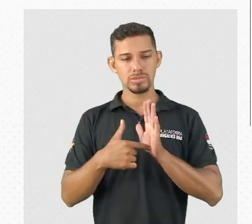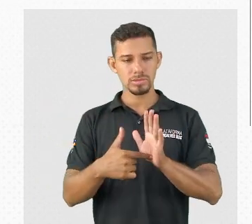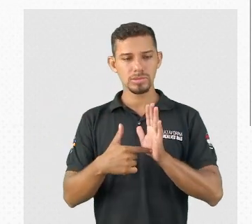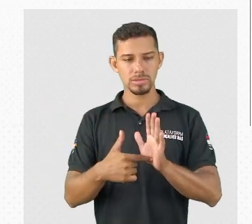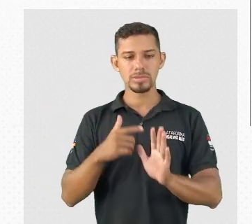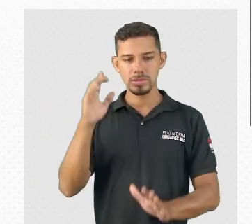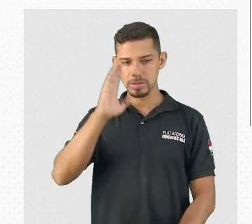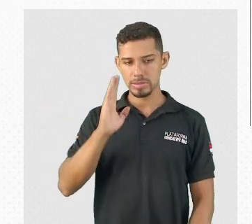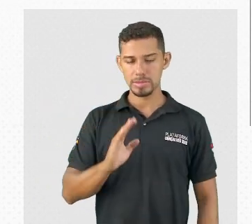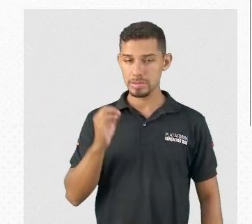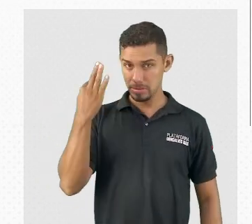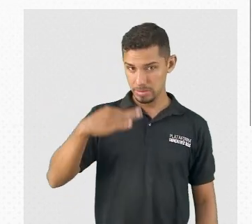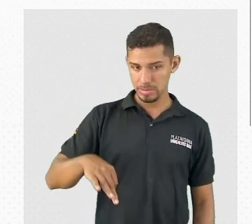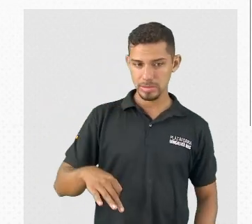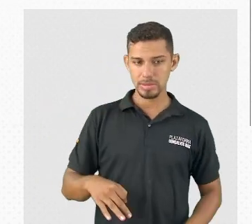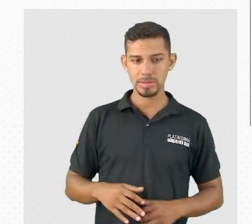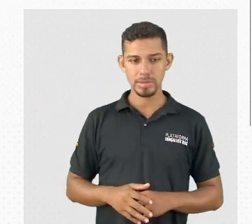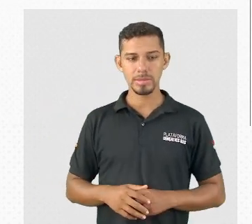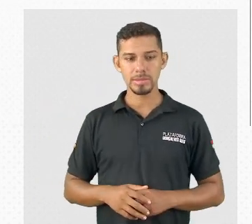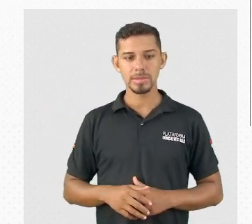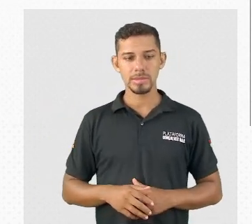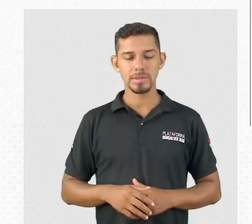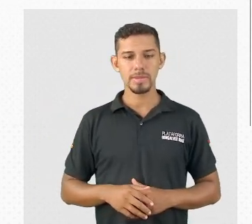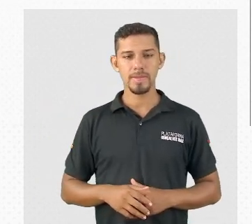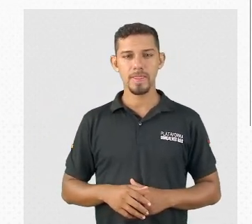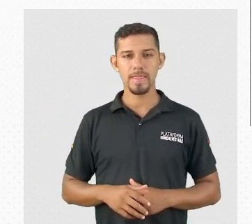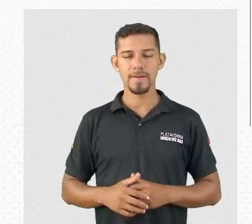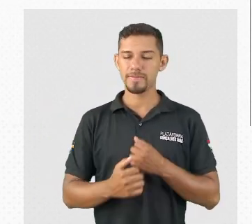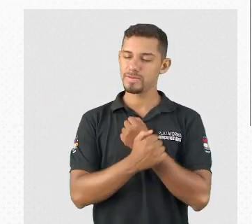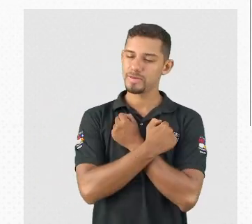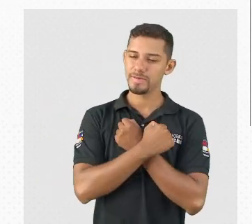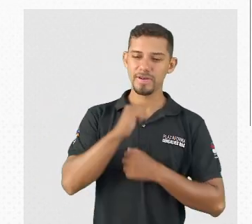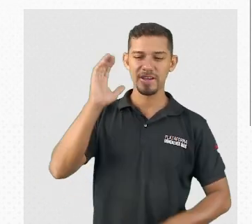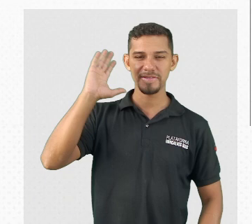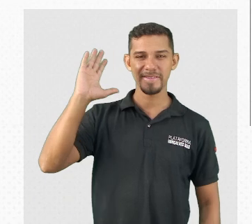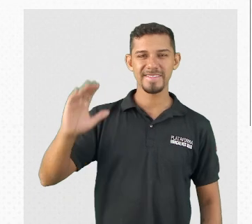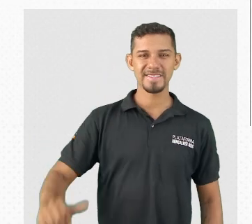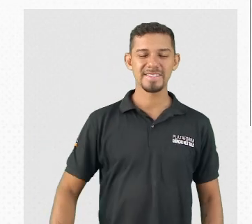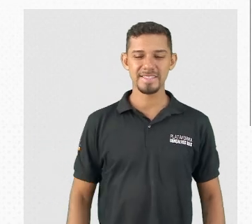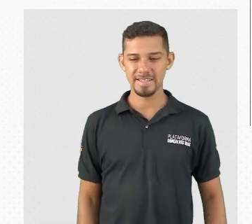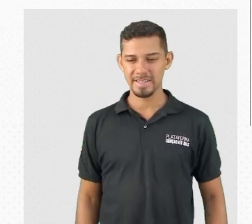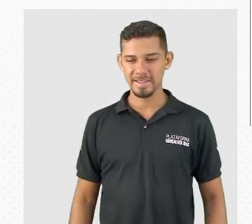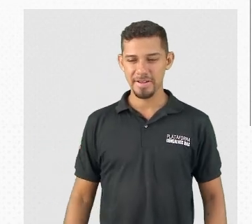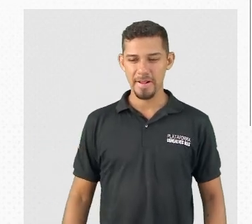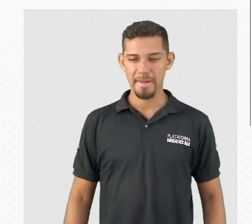a cara dos brasileiros, tá certo? E das brasileiras também. Grande abraço, até a próxima.